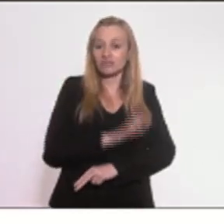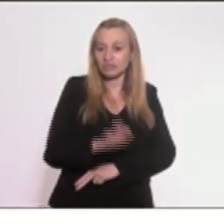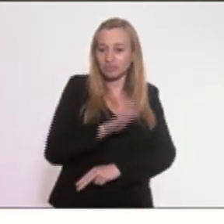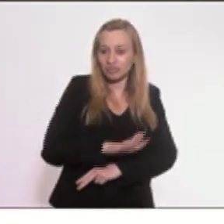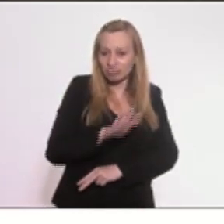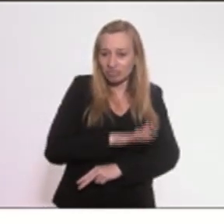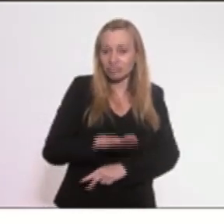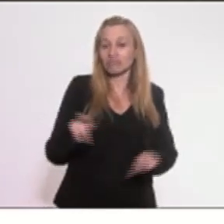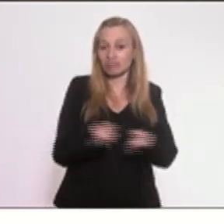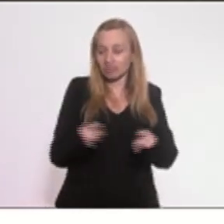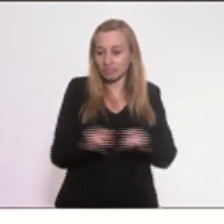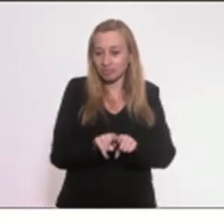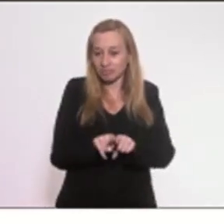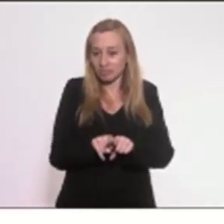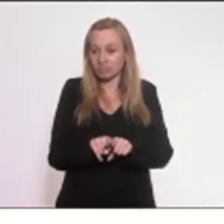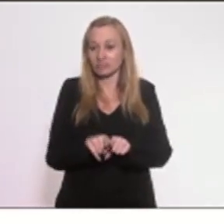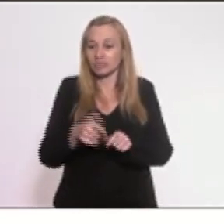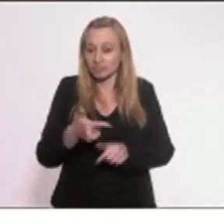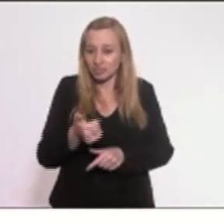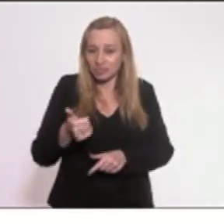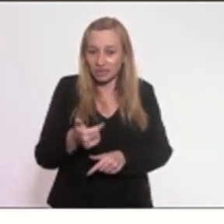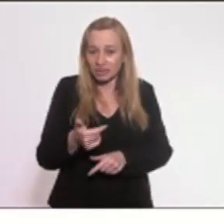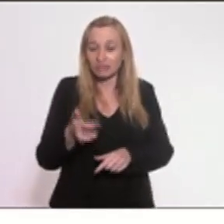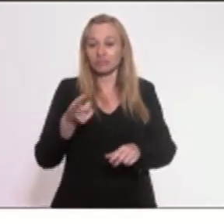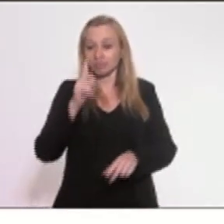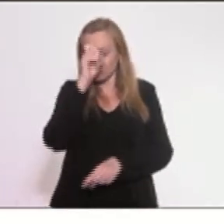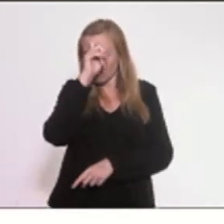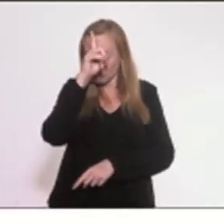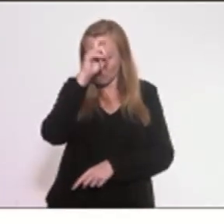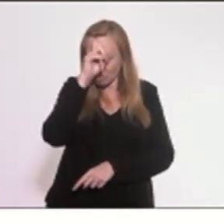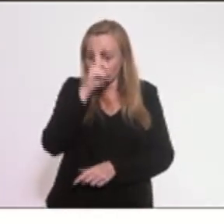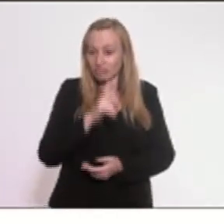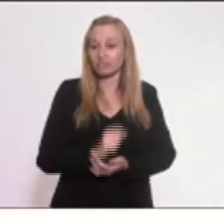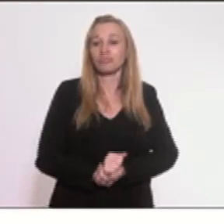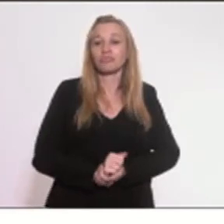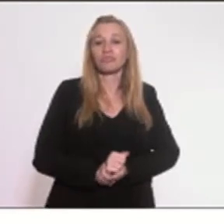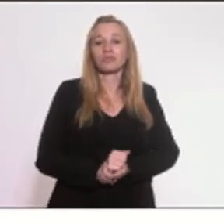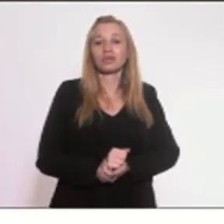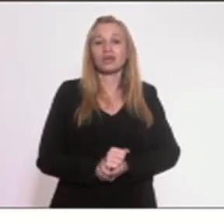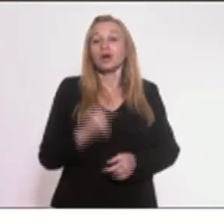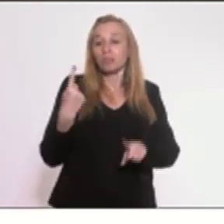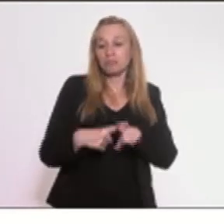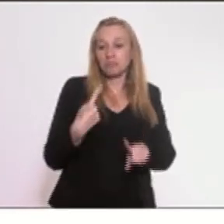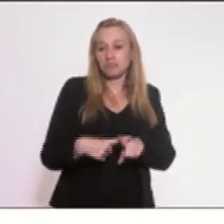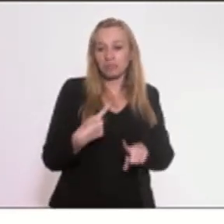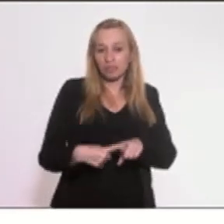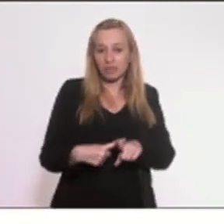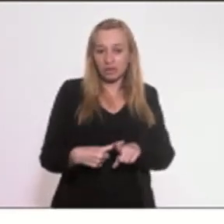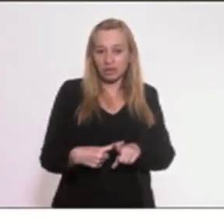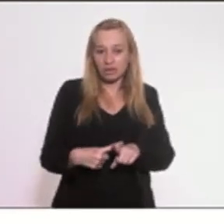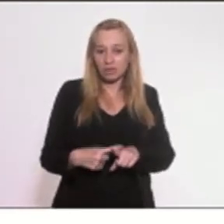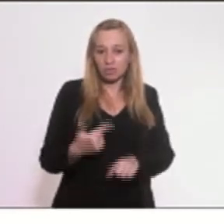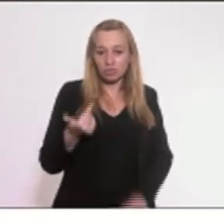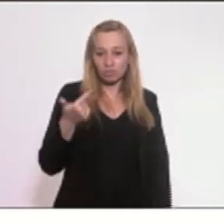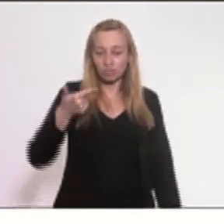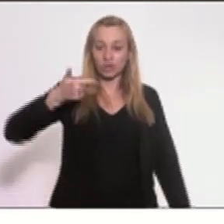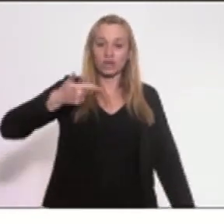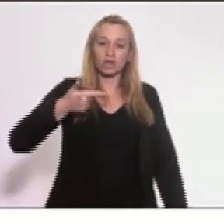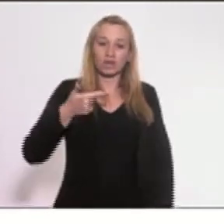baleada também e ainda se recupera no hospital, porque levou um